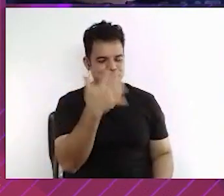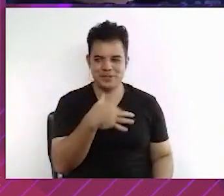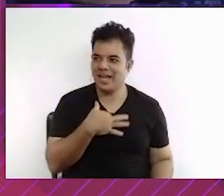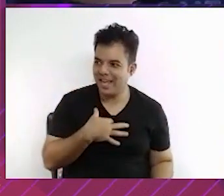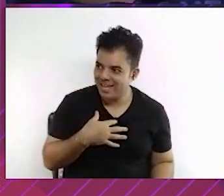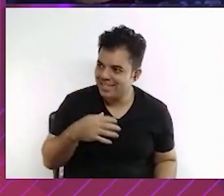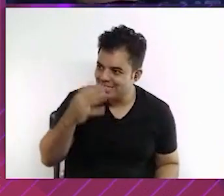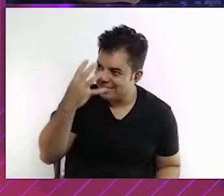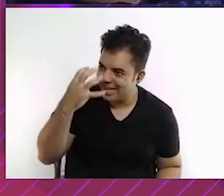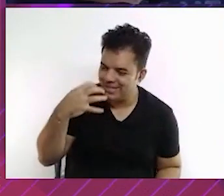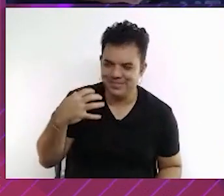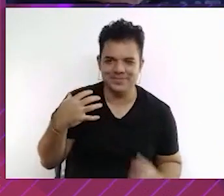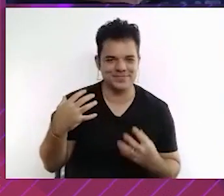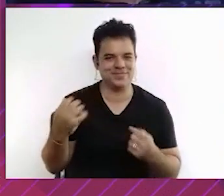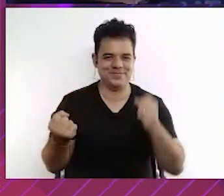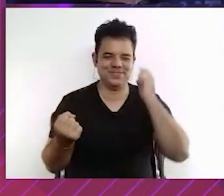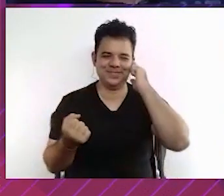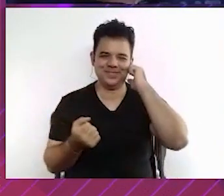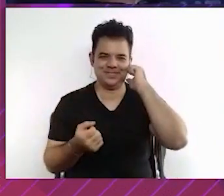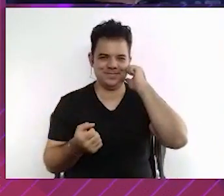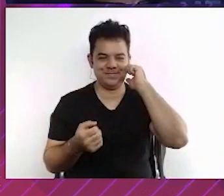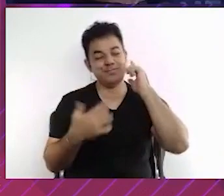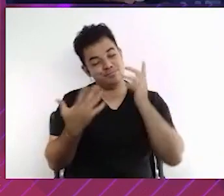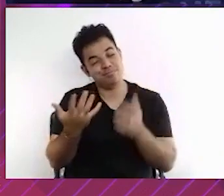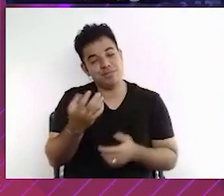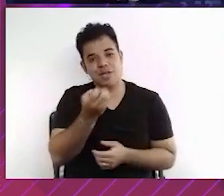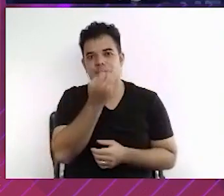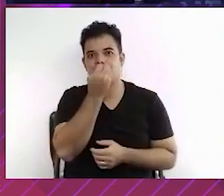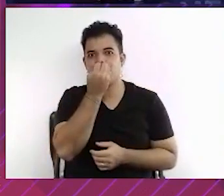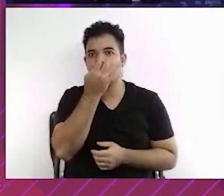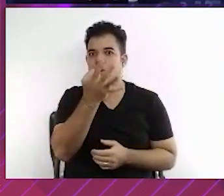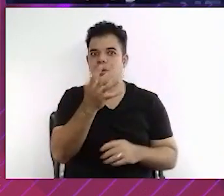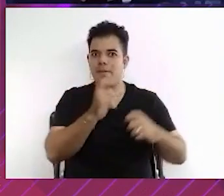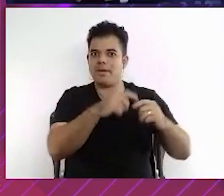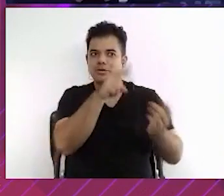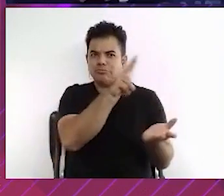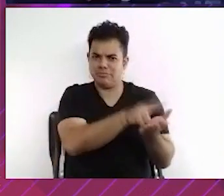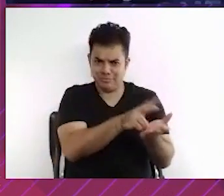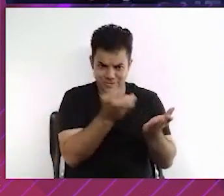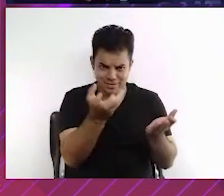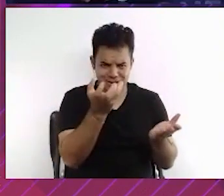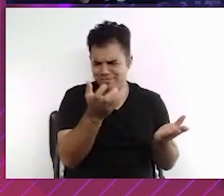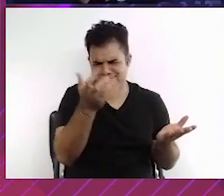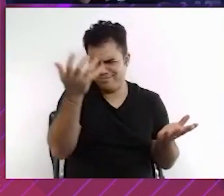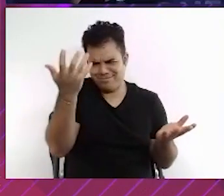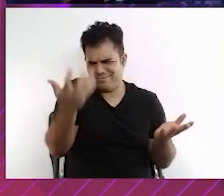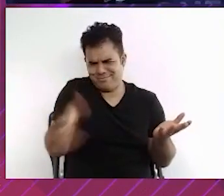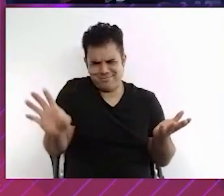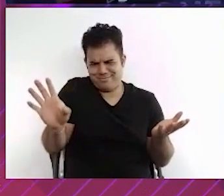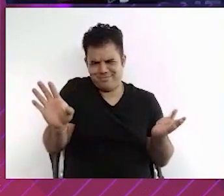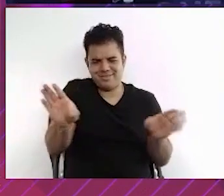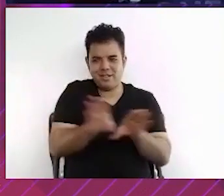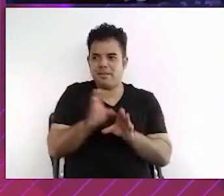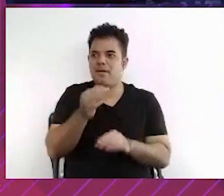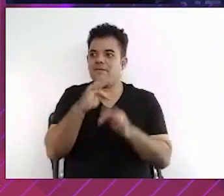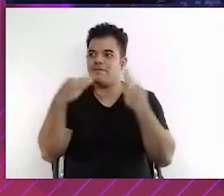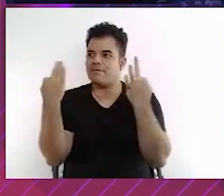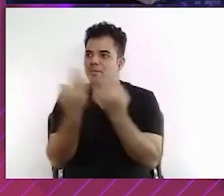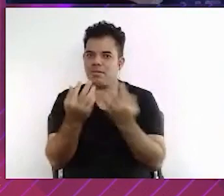Mas então, não é uma coisa boa, né? Você tá internado, você não quer estar internado, você também não quer que nenhum parente esteja internado.